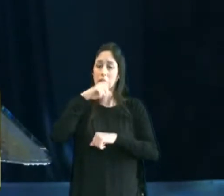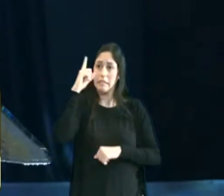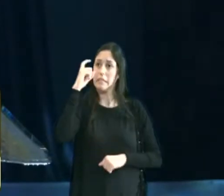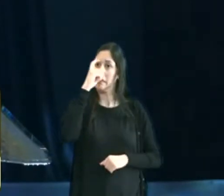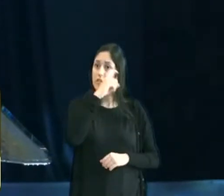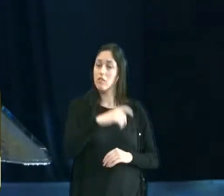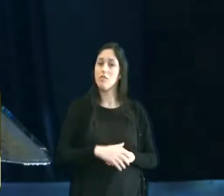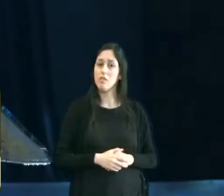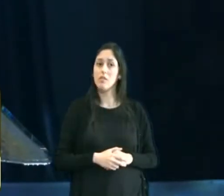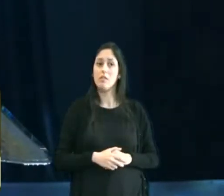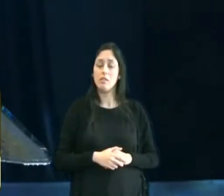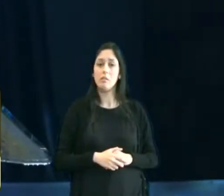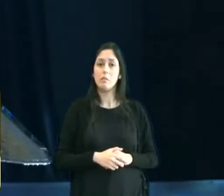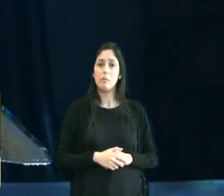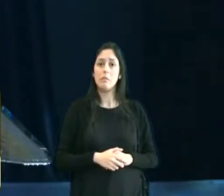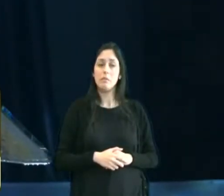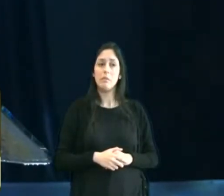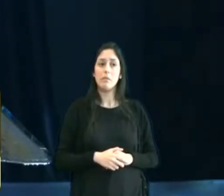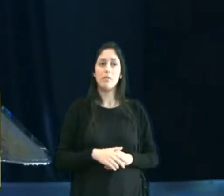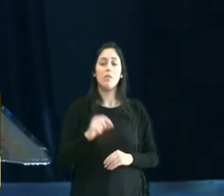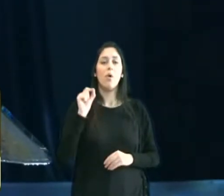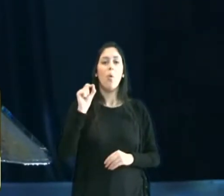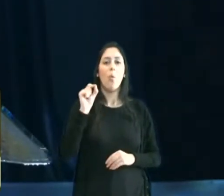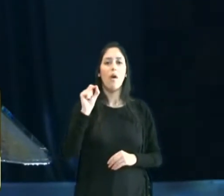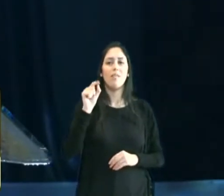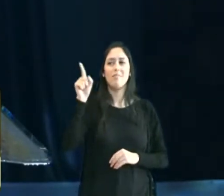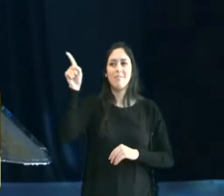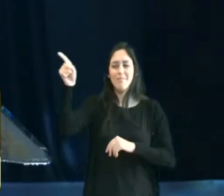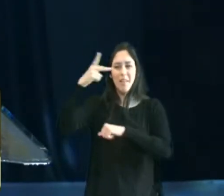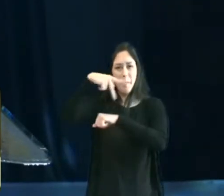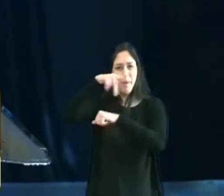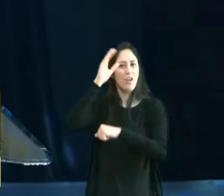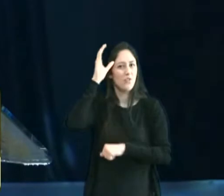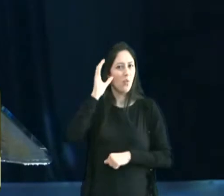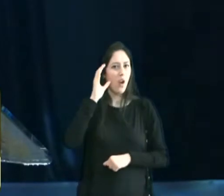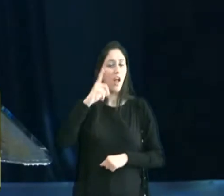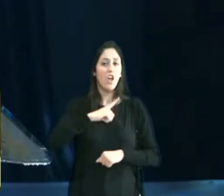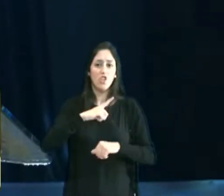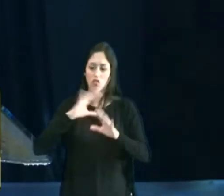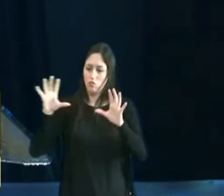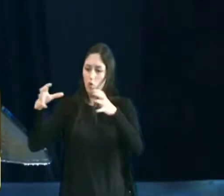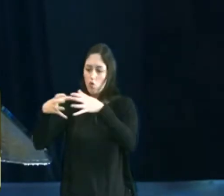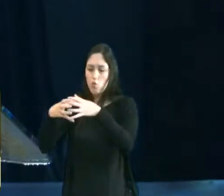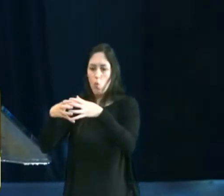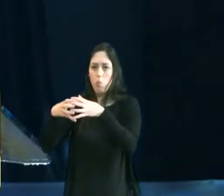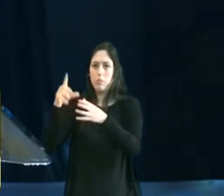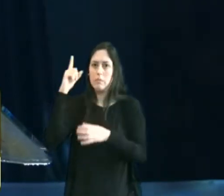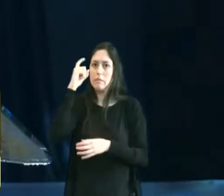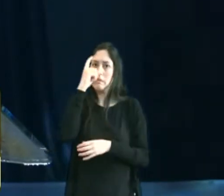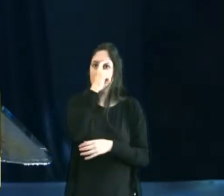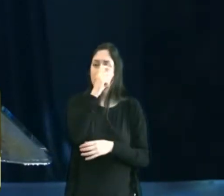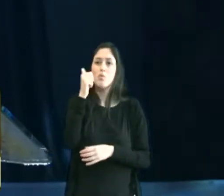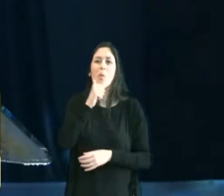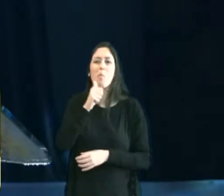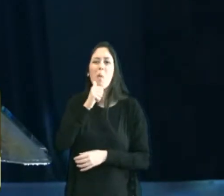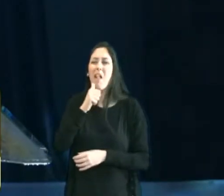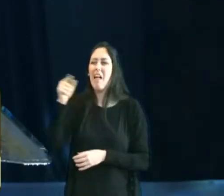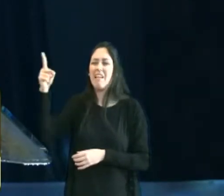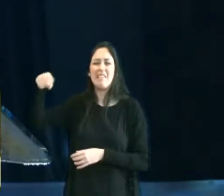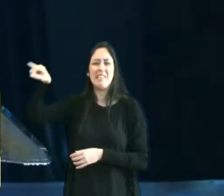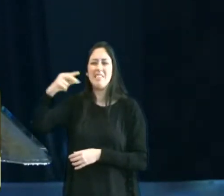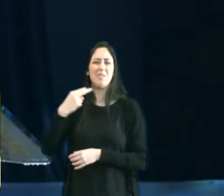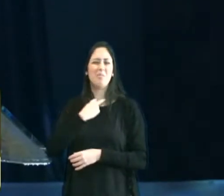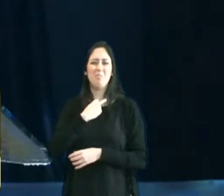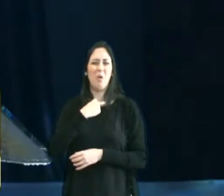Quem é mais antigo na igreja sabe, quando se falava de grupos pequenos, de células, havia uma resistência. Imagine,